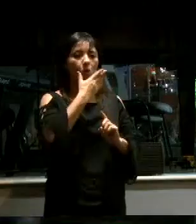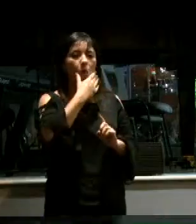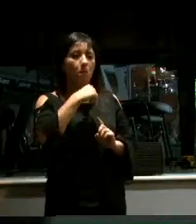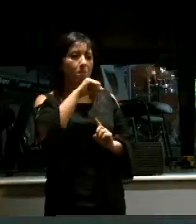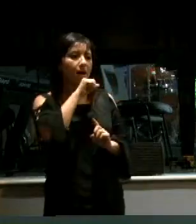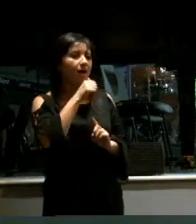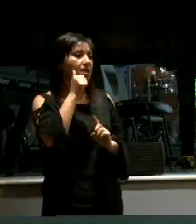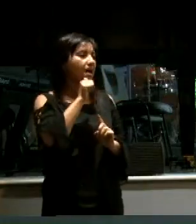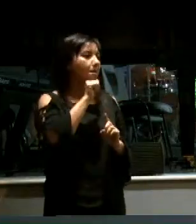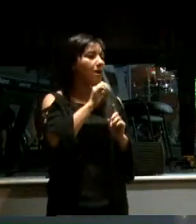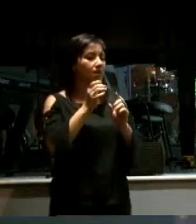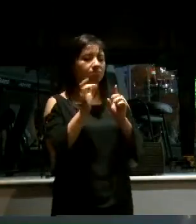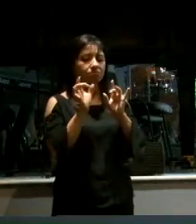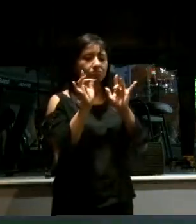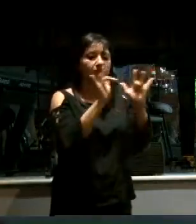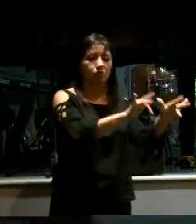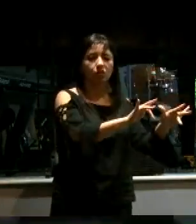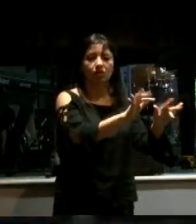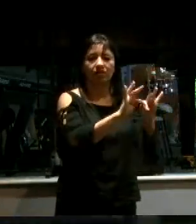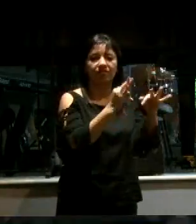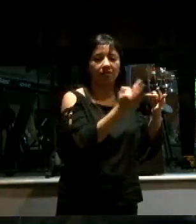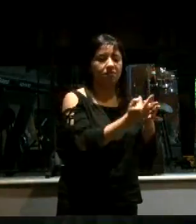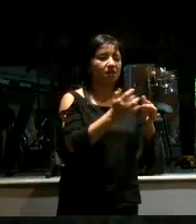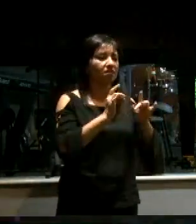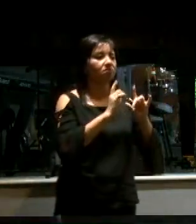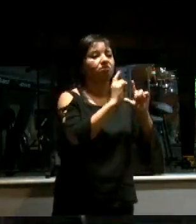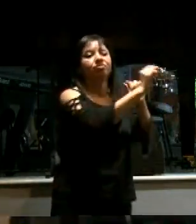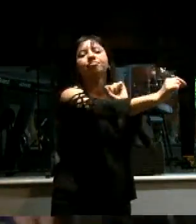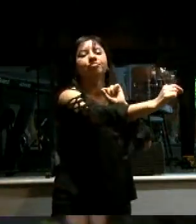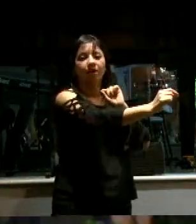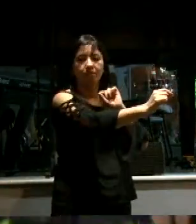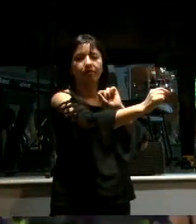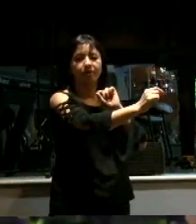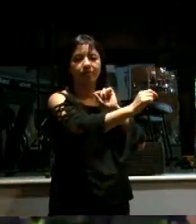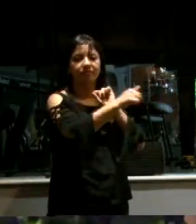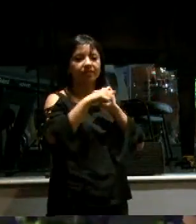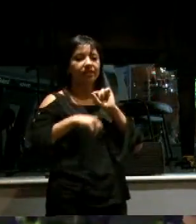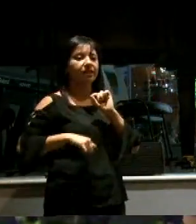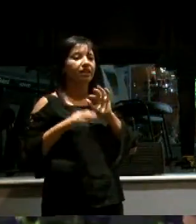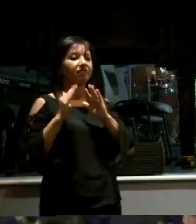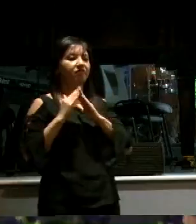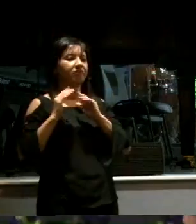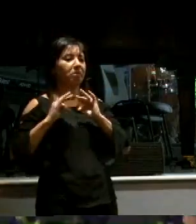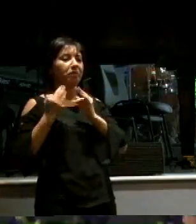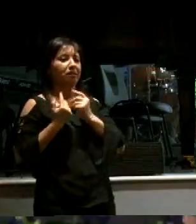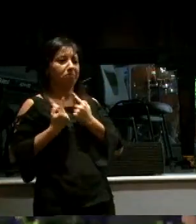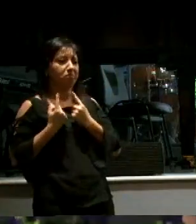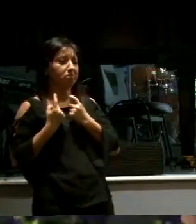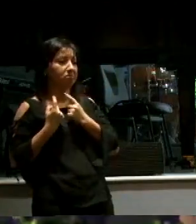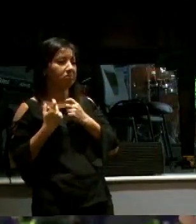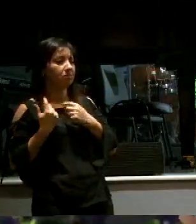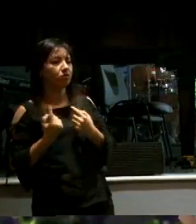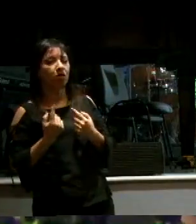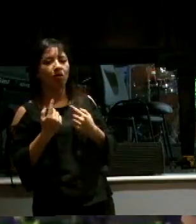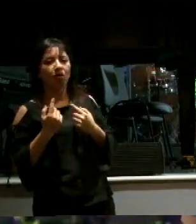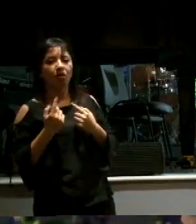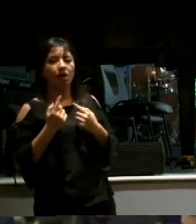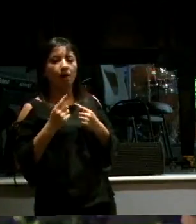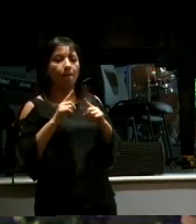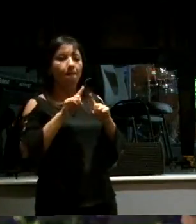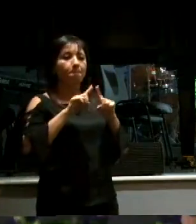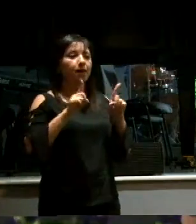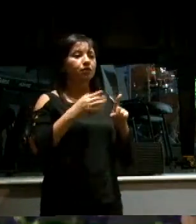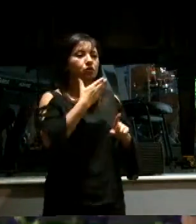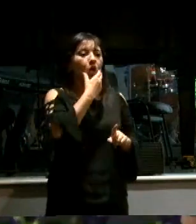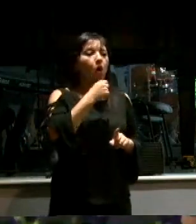do mundo homens que não são aqueles que abandonam, são aqueles que